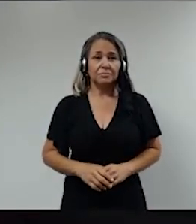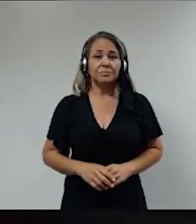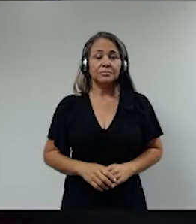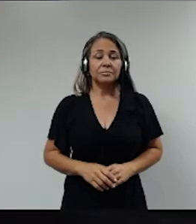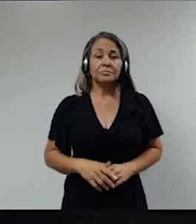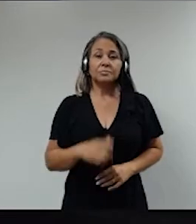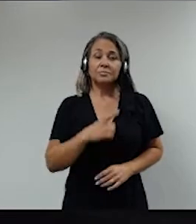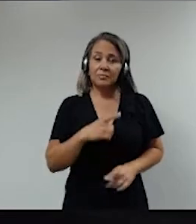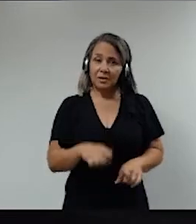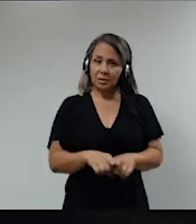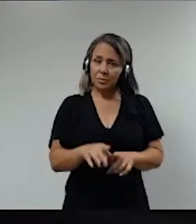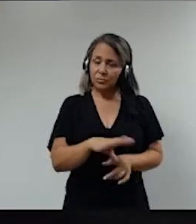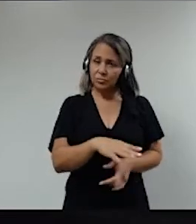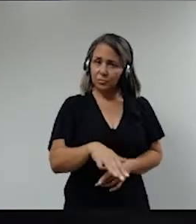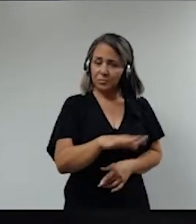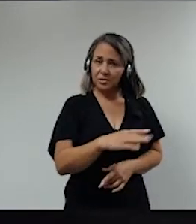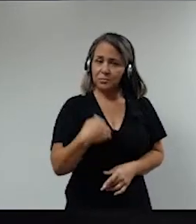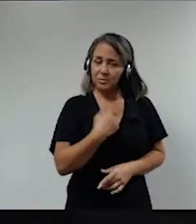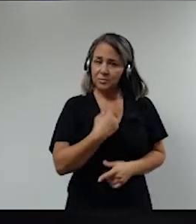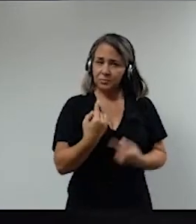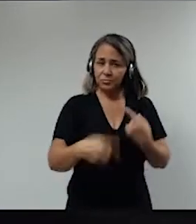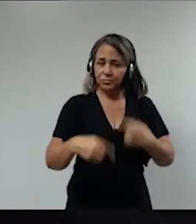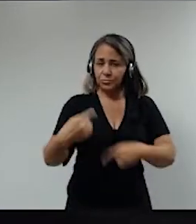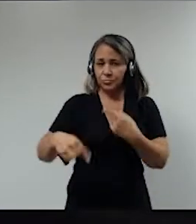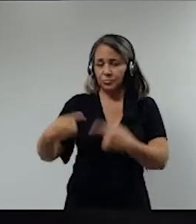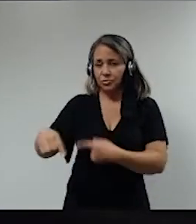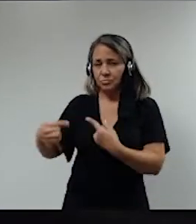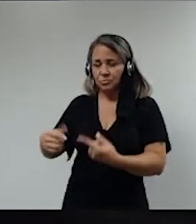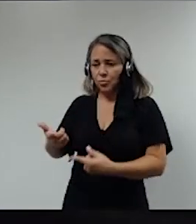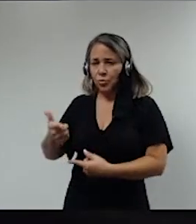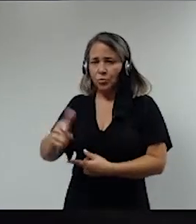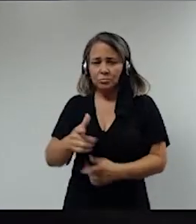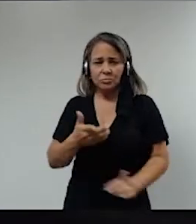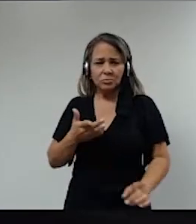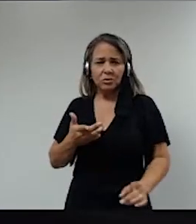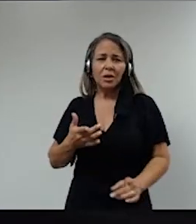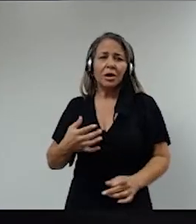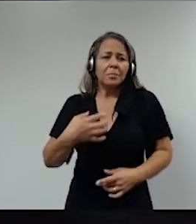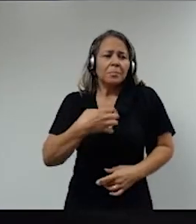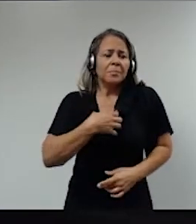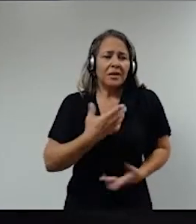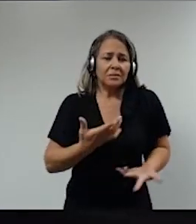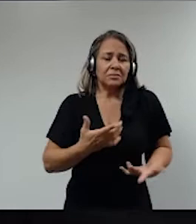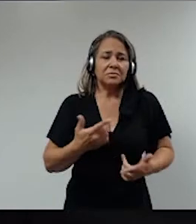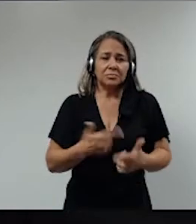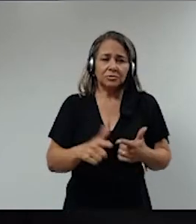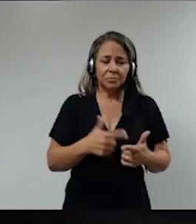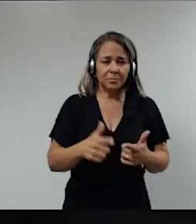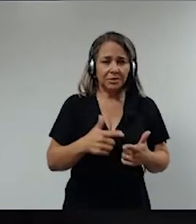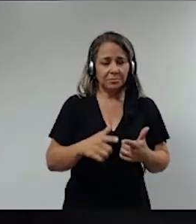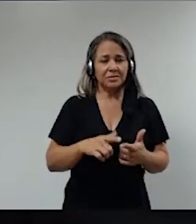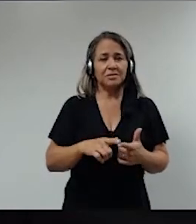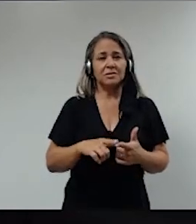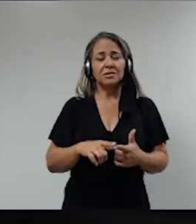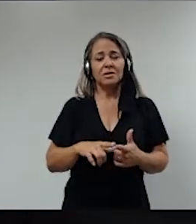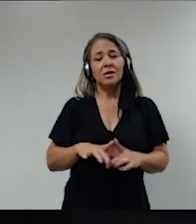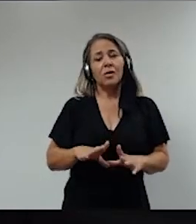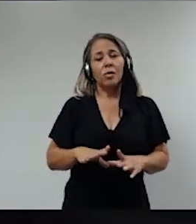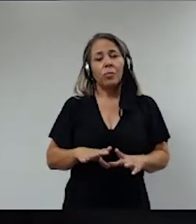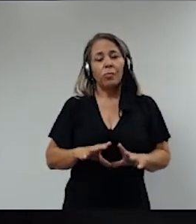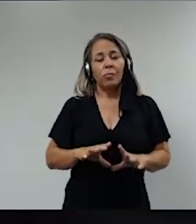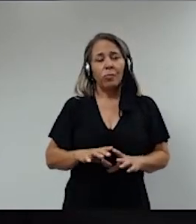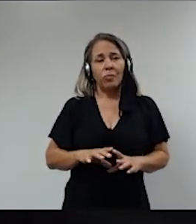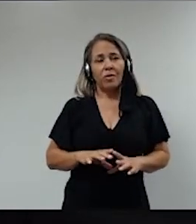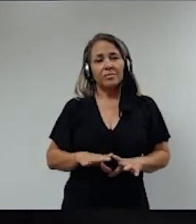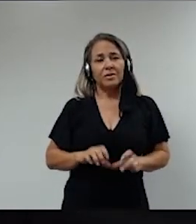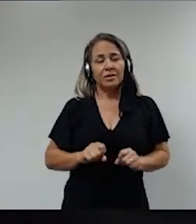Haveria ainda espaço para discutirmos diversos outros impactos na crise da concorrência. O Alexandre Cordeiro